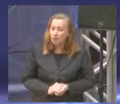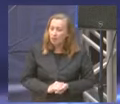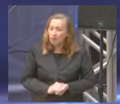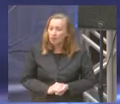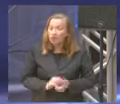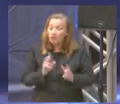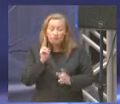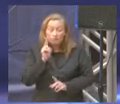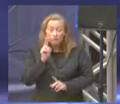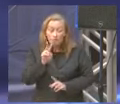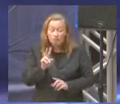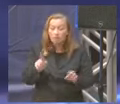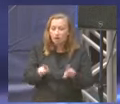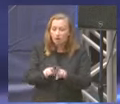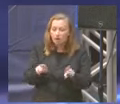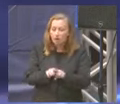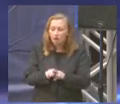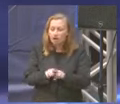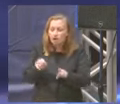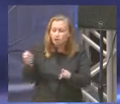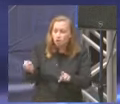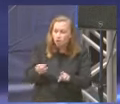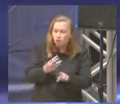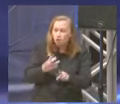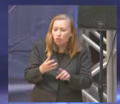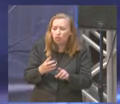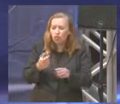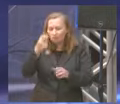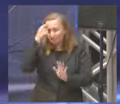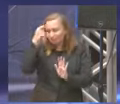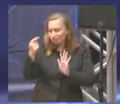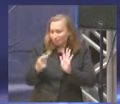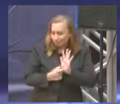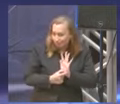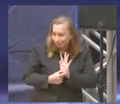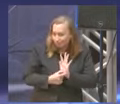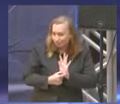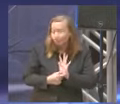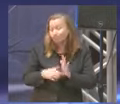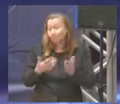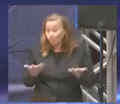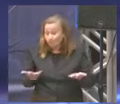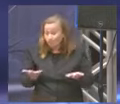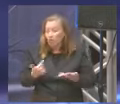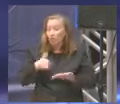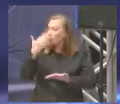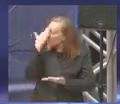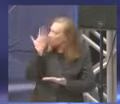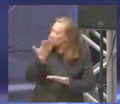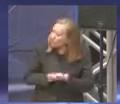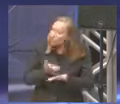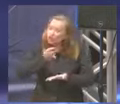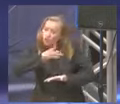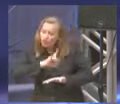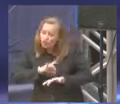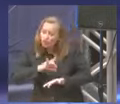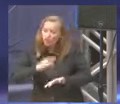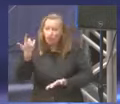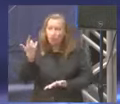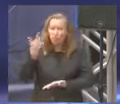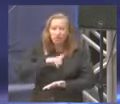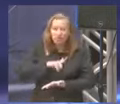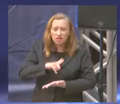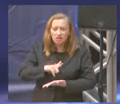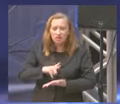olhando agora, também mais recentemente, a inteligência artificial. Ou seja, eu acredito realmente que a gente consegue dar